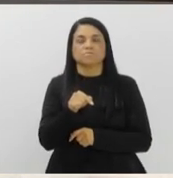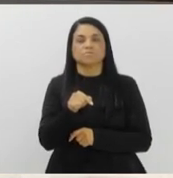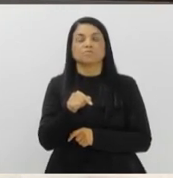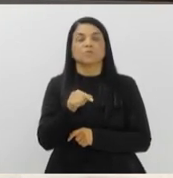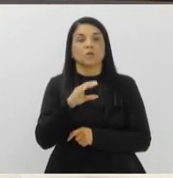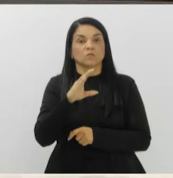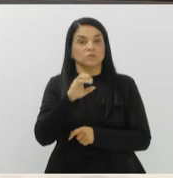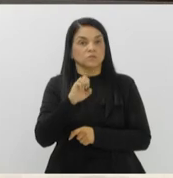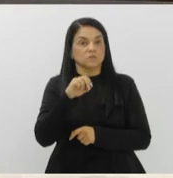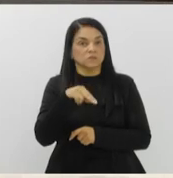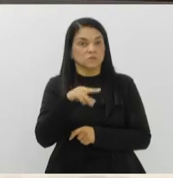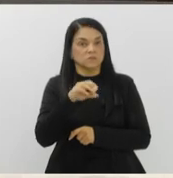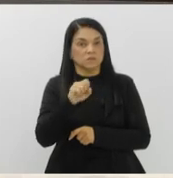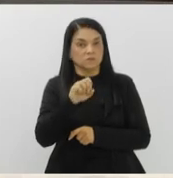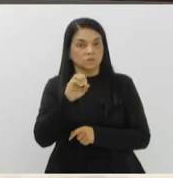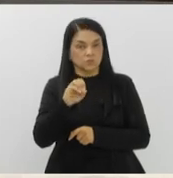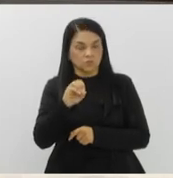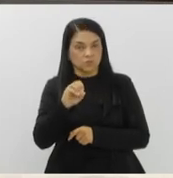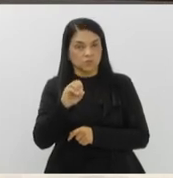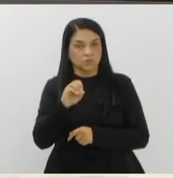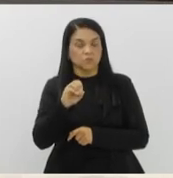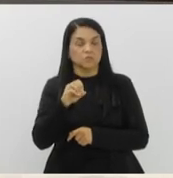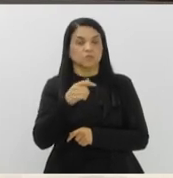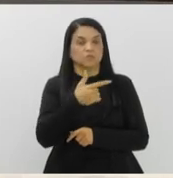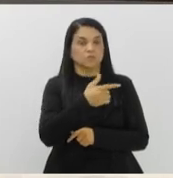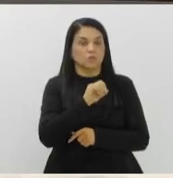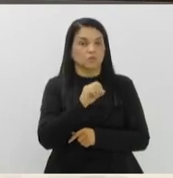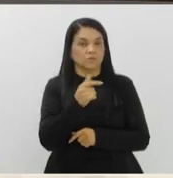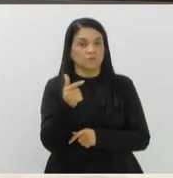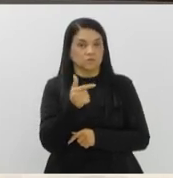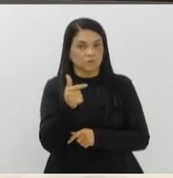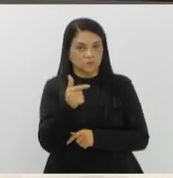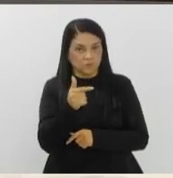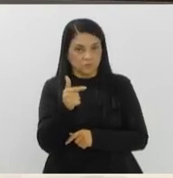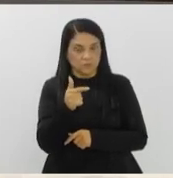o Censo Demográfico de 2022,